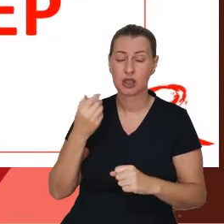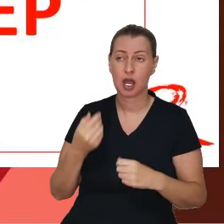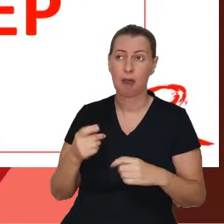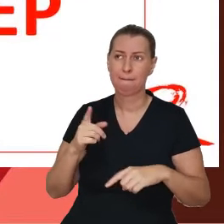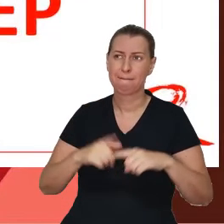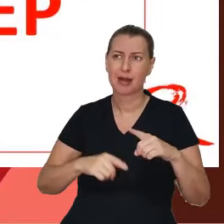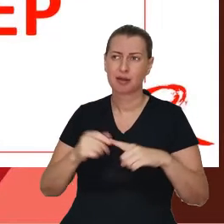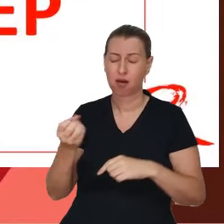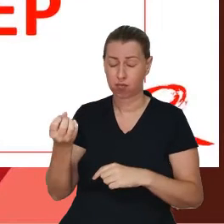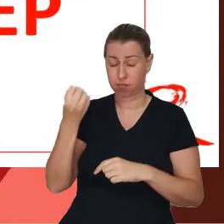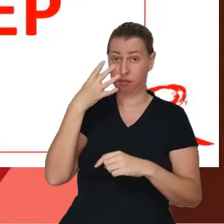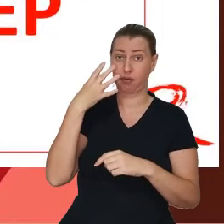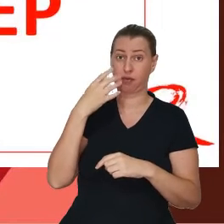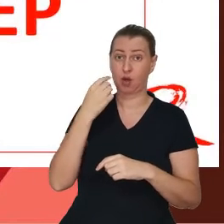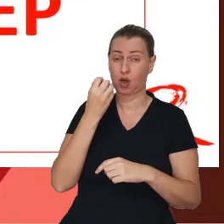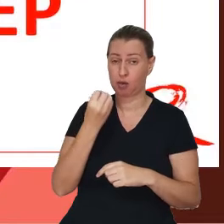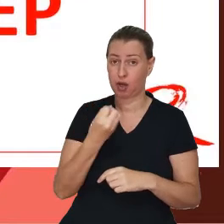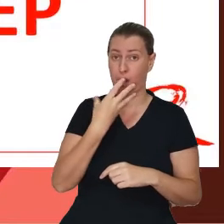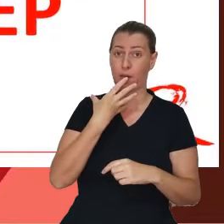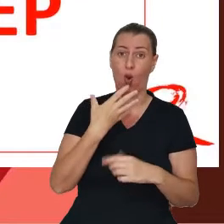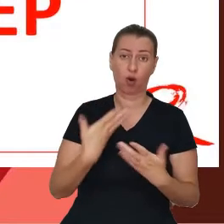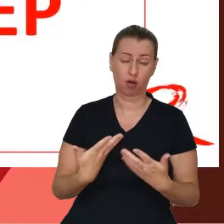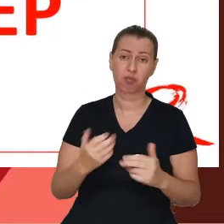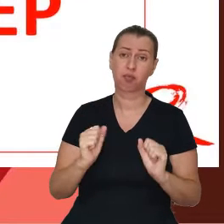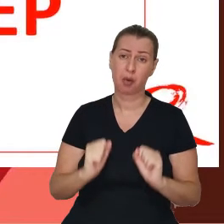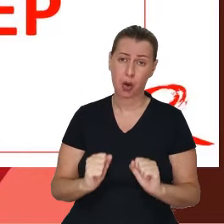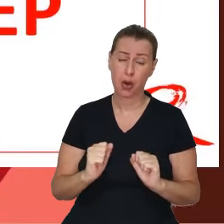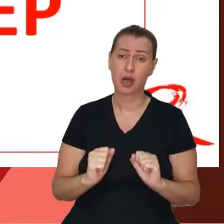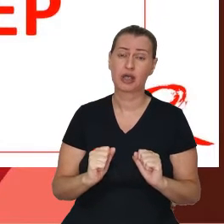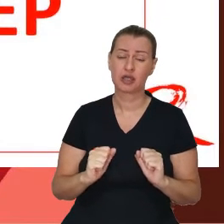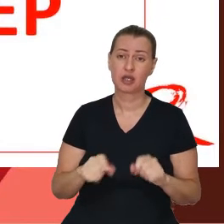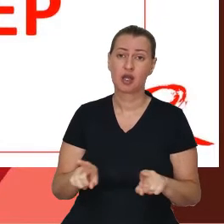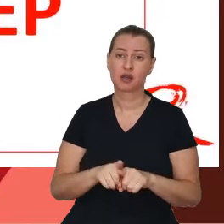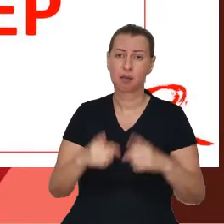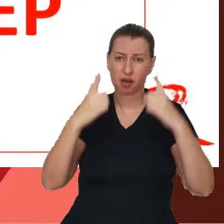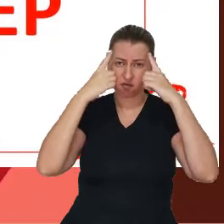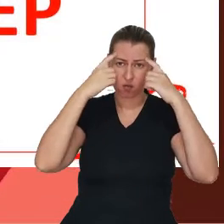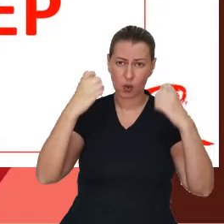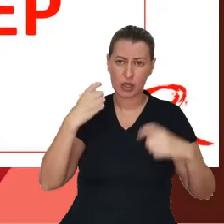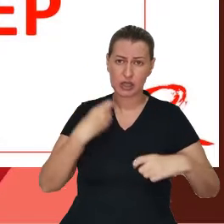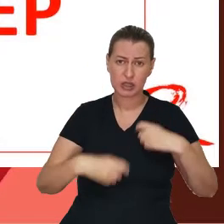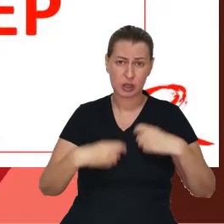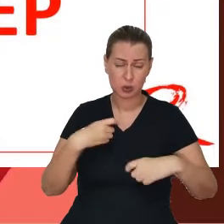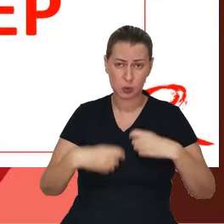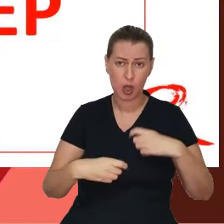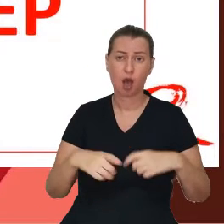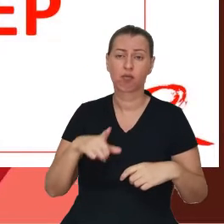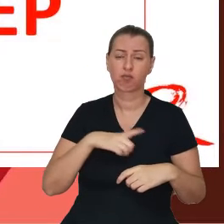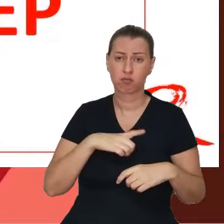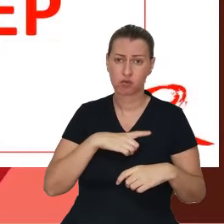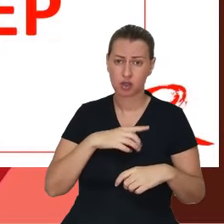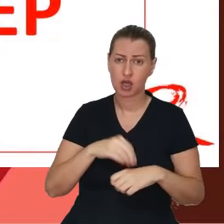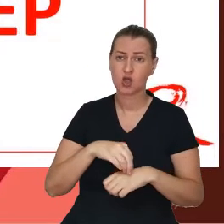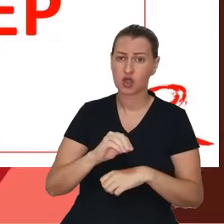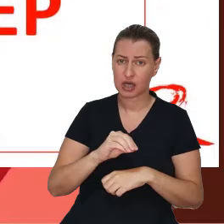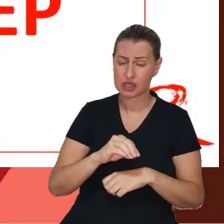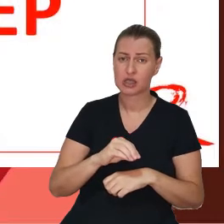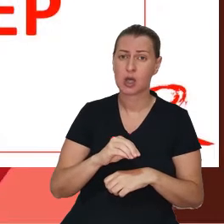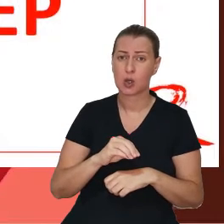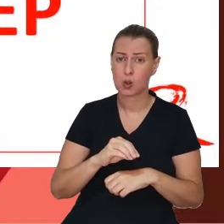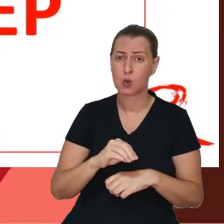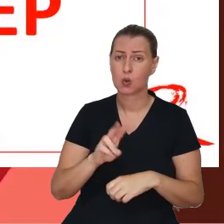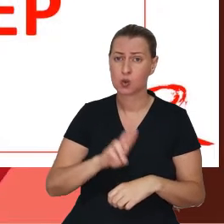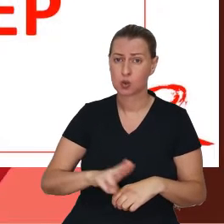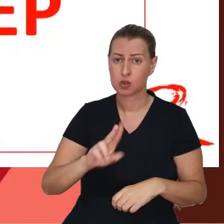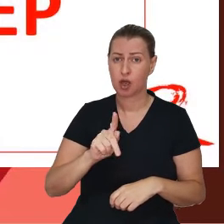no olho, na boca, enfim. Violência sexual também tem indicação, mas, de novo,